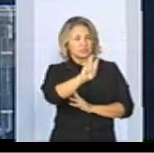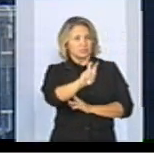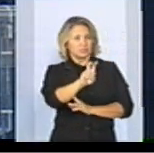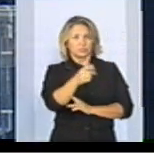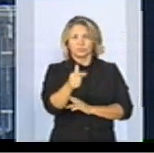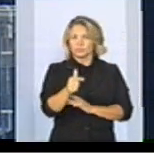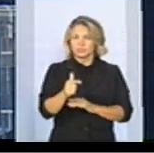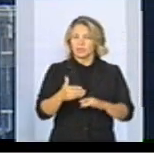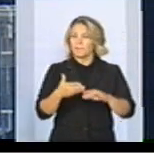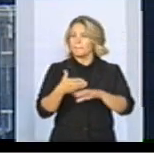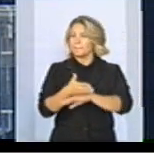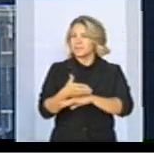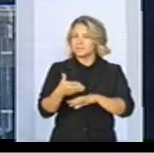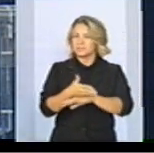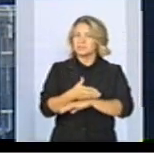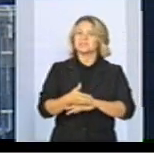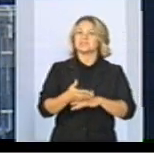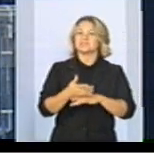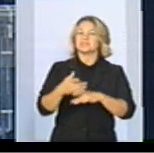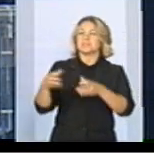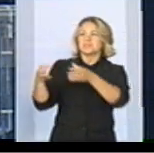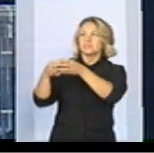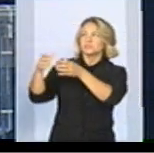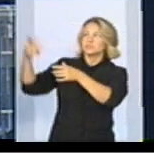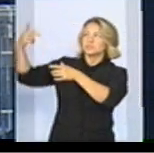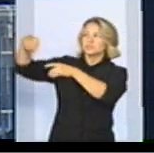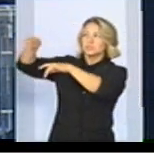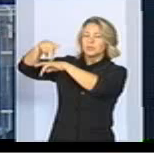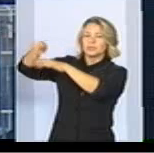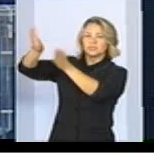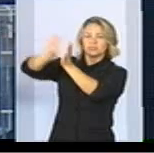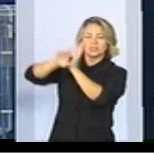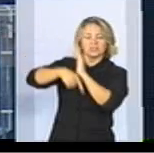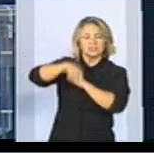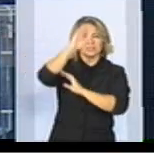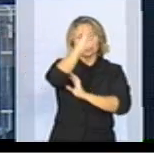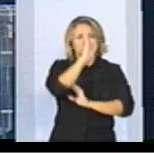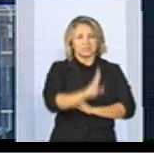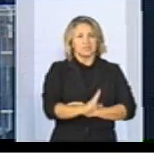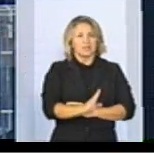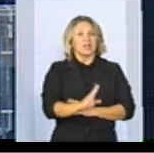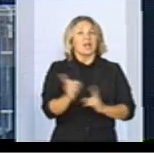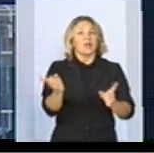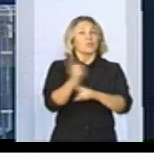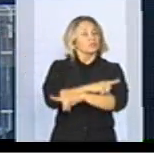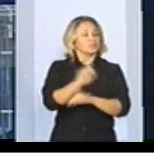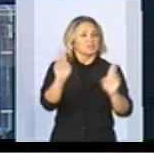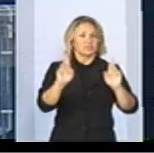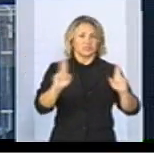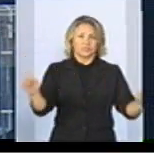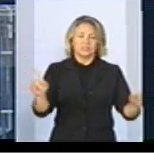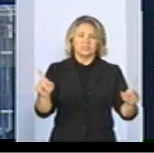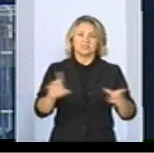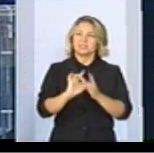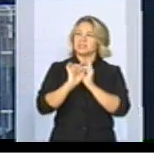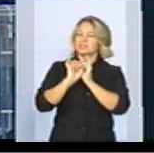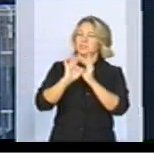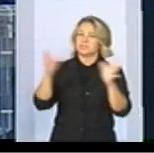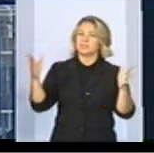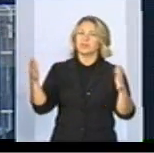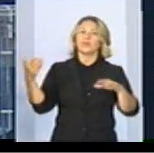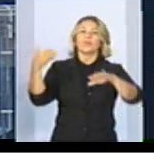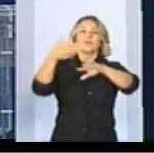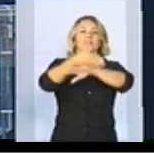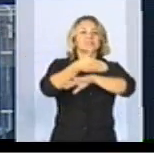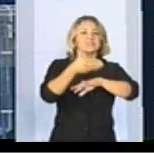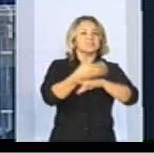do capital estrangeiro no mercado brasileiro. Pelo contrário, ela, inclusive, permitiu a entrada no mercado de empresas de telecomunicações estrangeiras